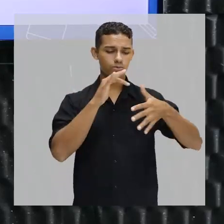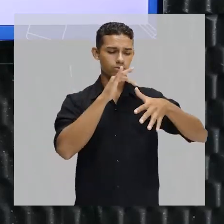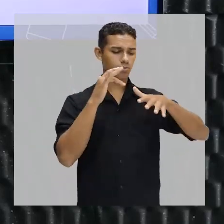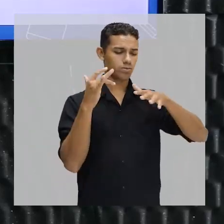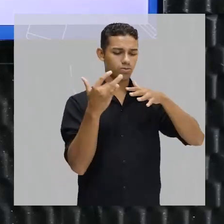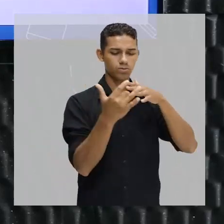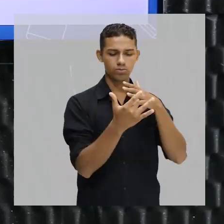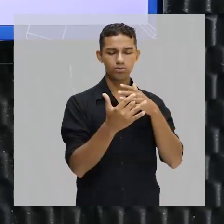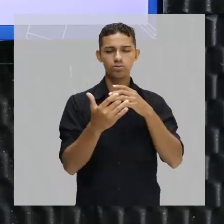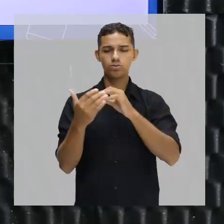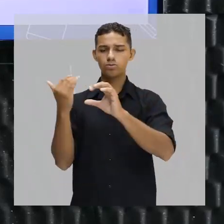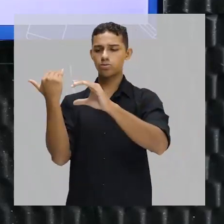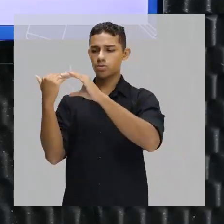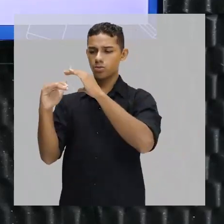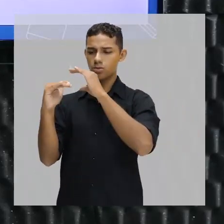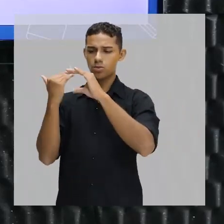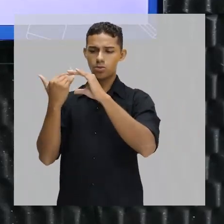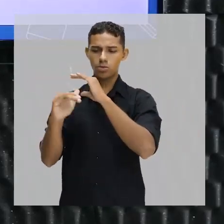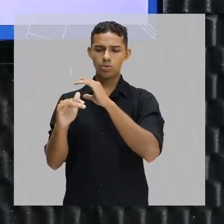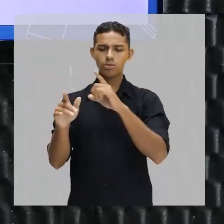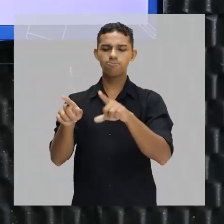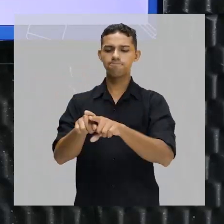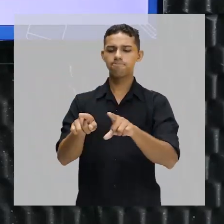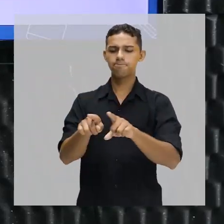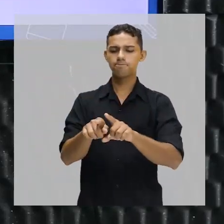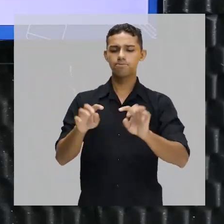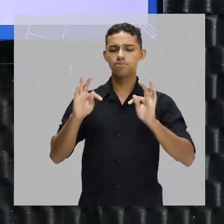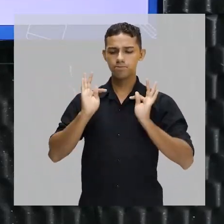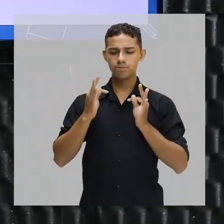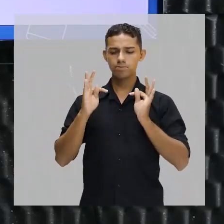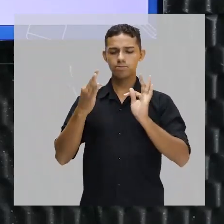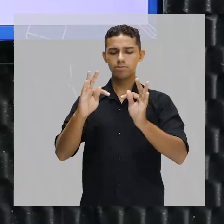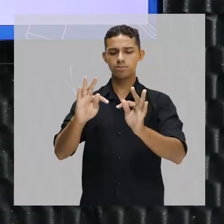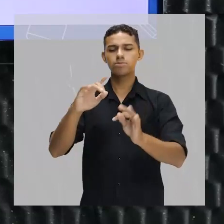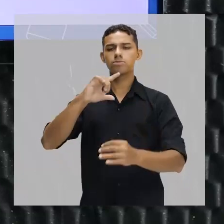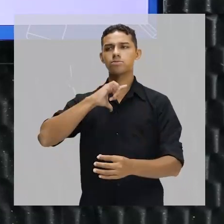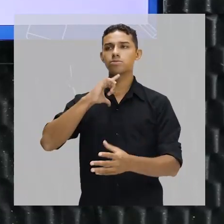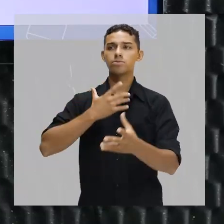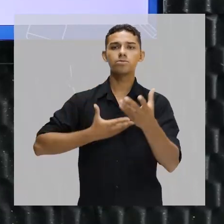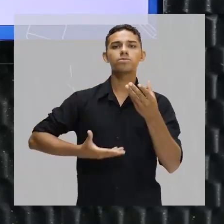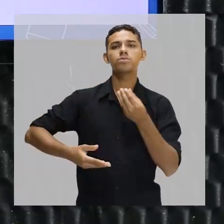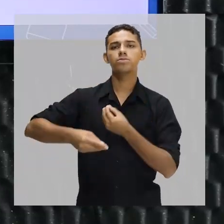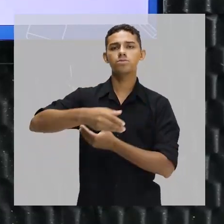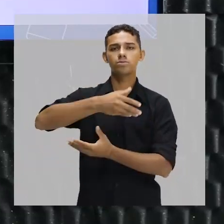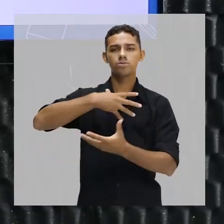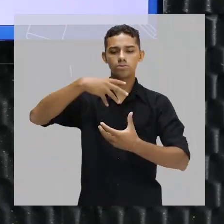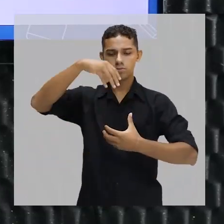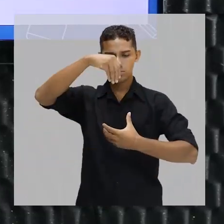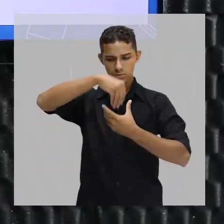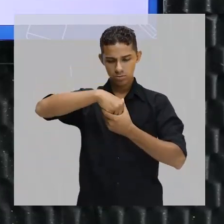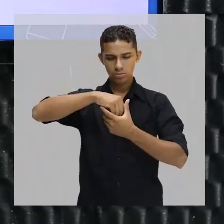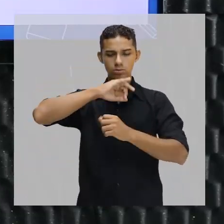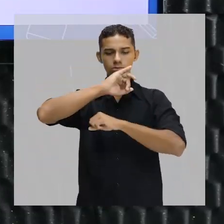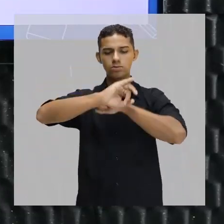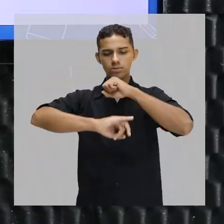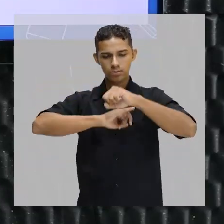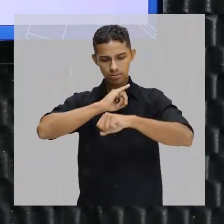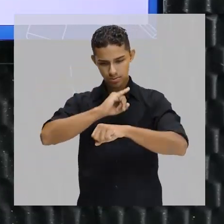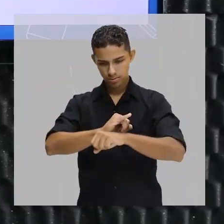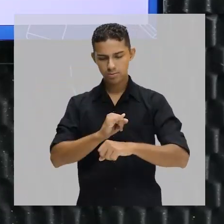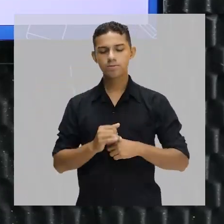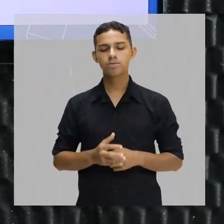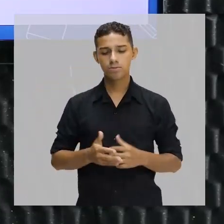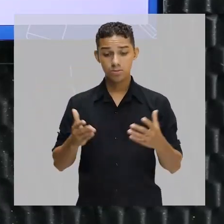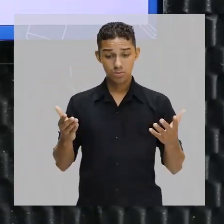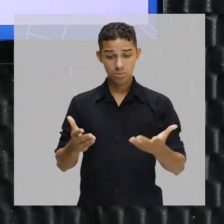sociais, ao e-mail, né? Tudo que está relacionado à tecnologia, tudo que está relacionado à questão da internet. E